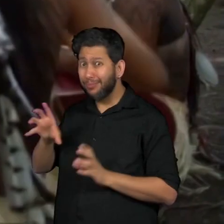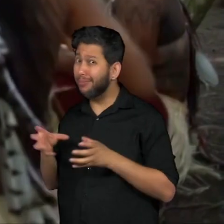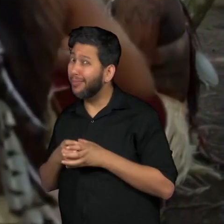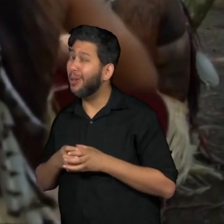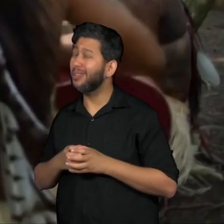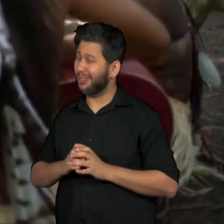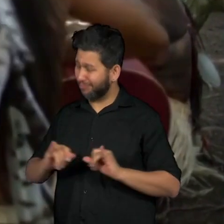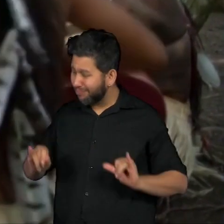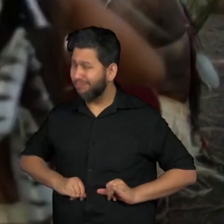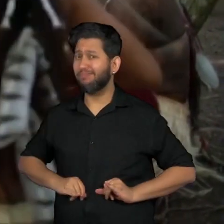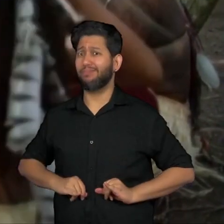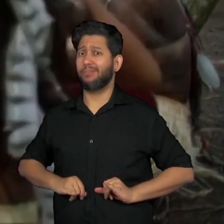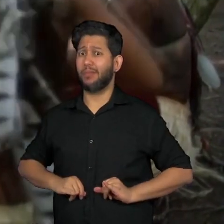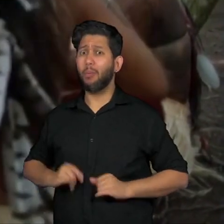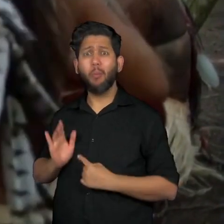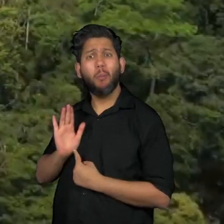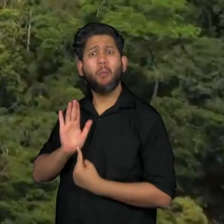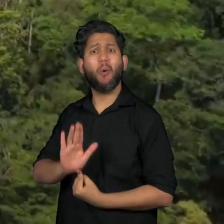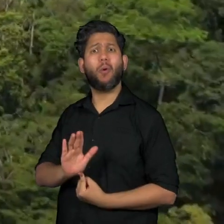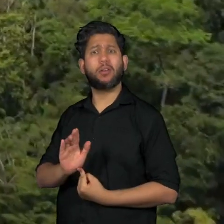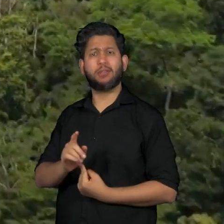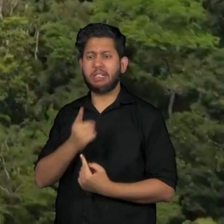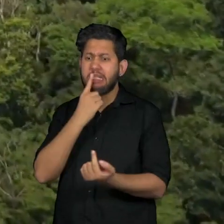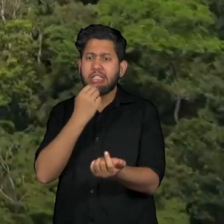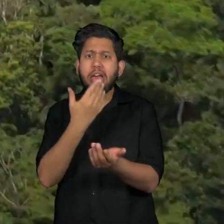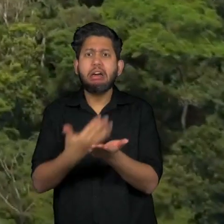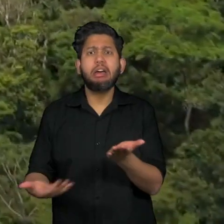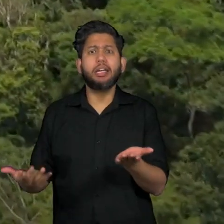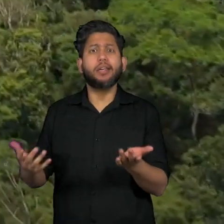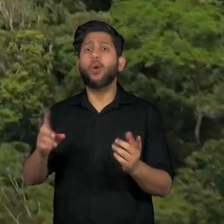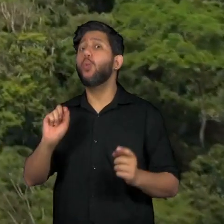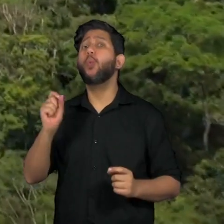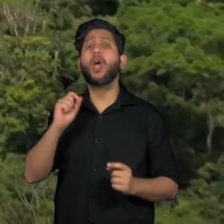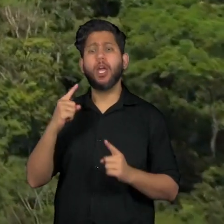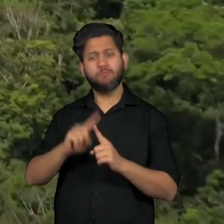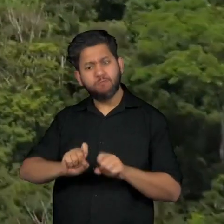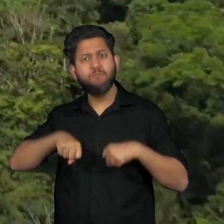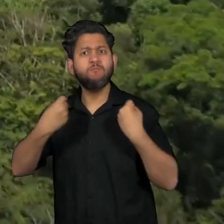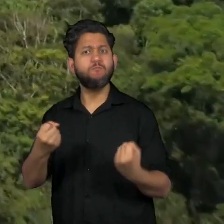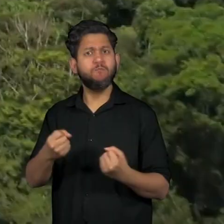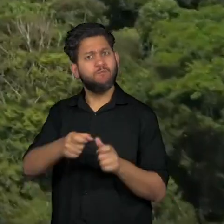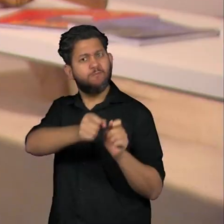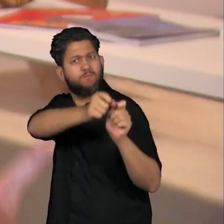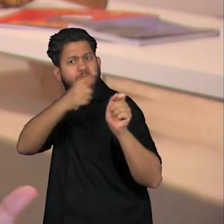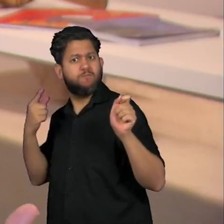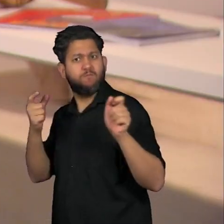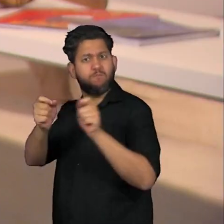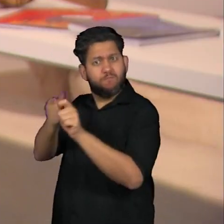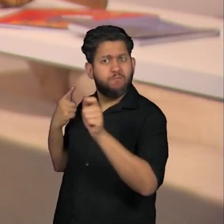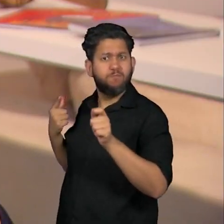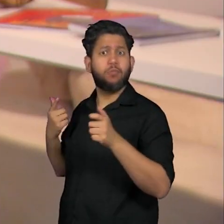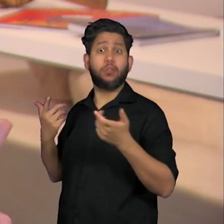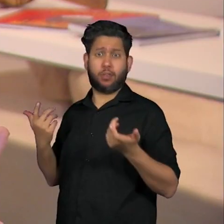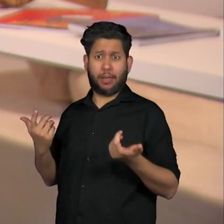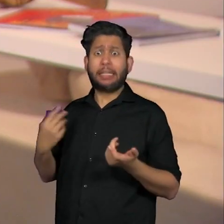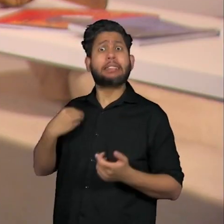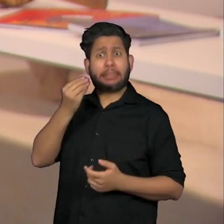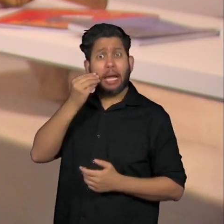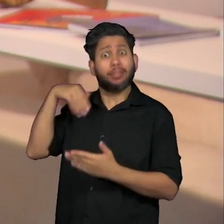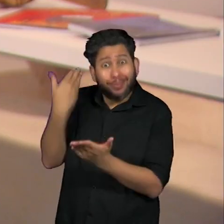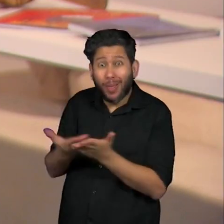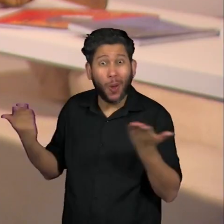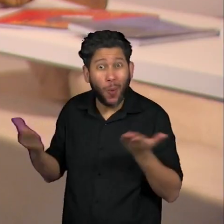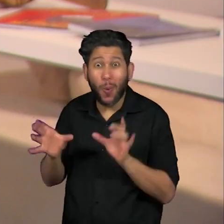Porque fala do tudo que sofreu, dos sangues derramados, defendendo a terra, defendendo a natureza. Tentaram nos dizimar, tentam